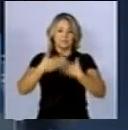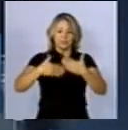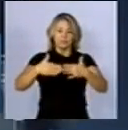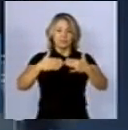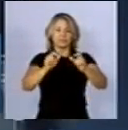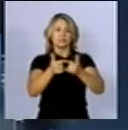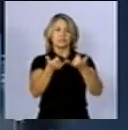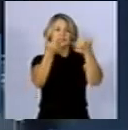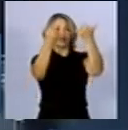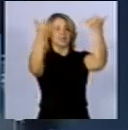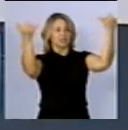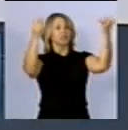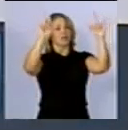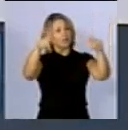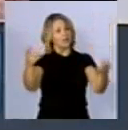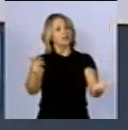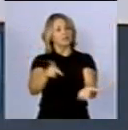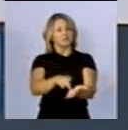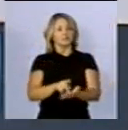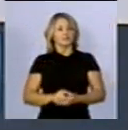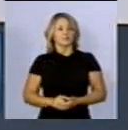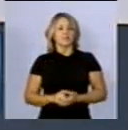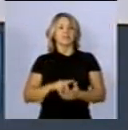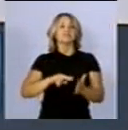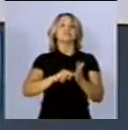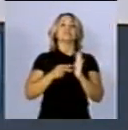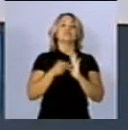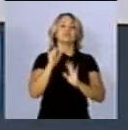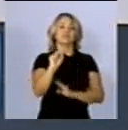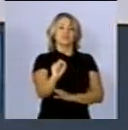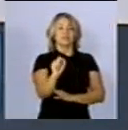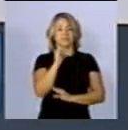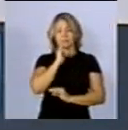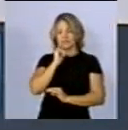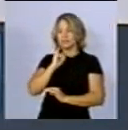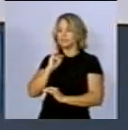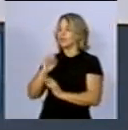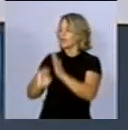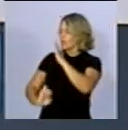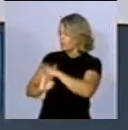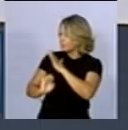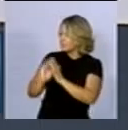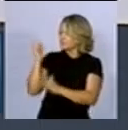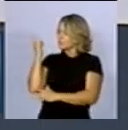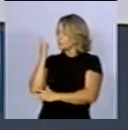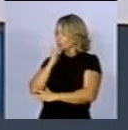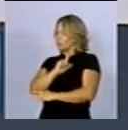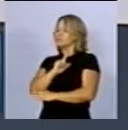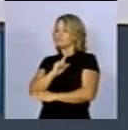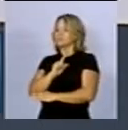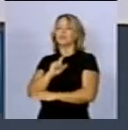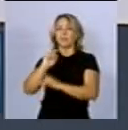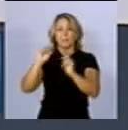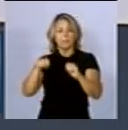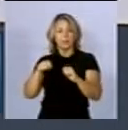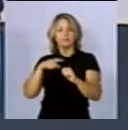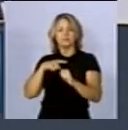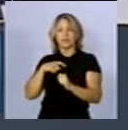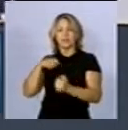linhas, sim. Tá bom? Isso significa que eh a empresa ganhadora, ela fica então